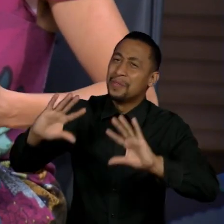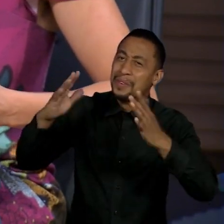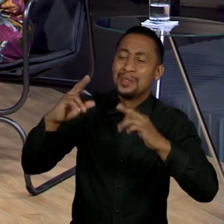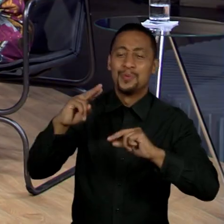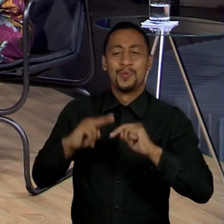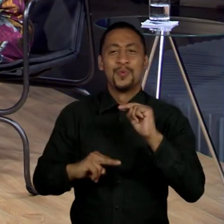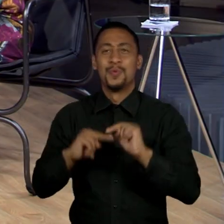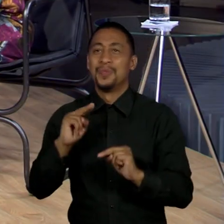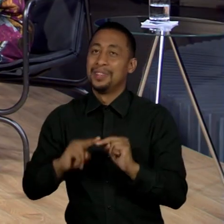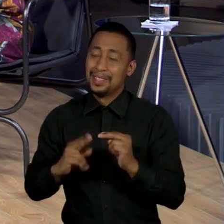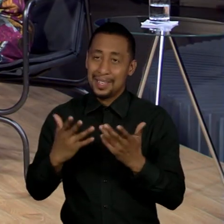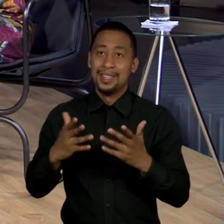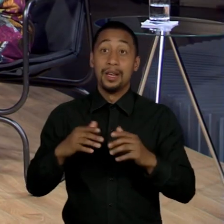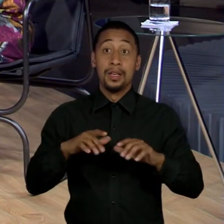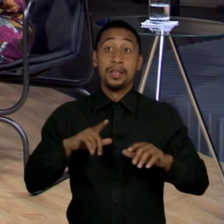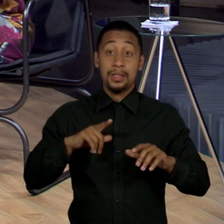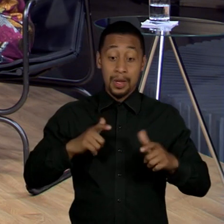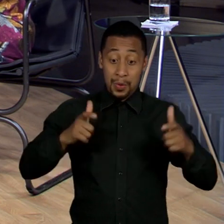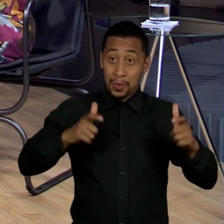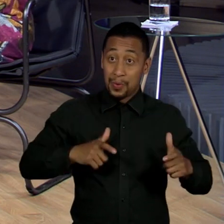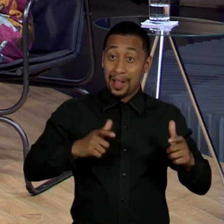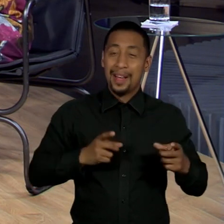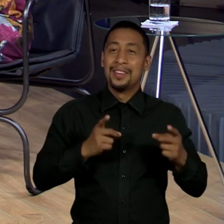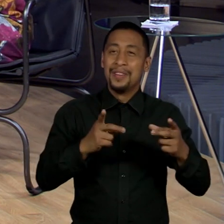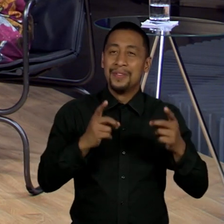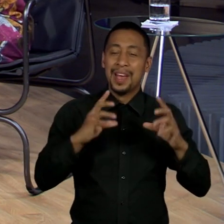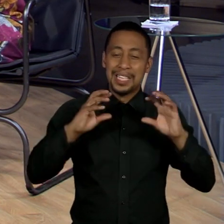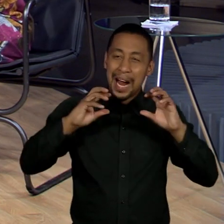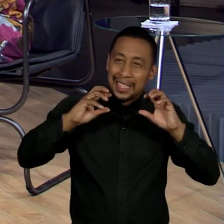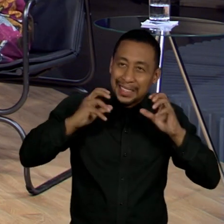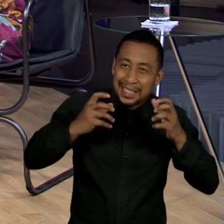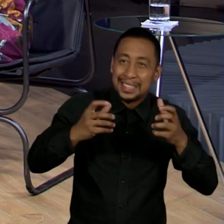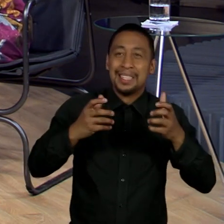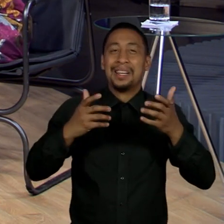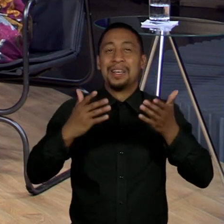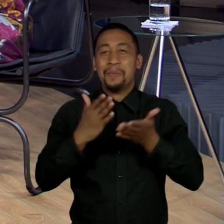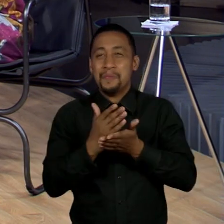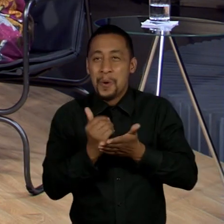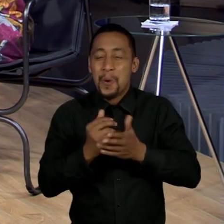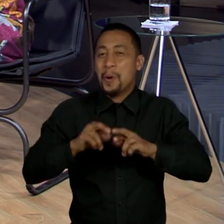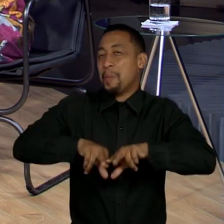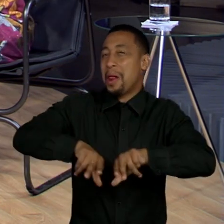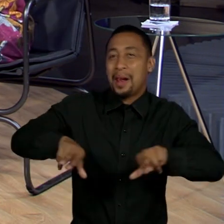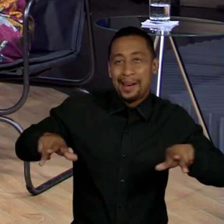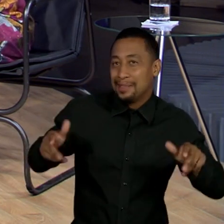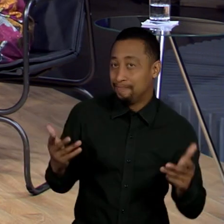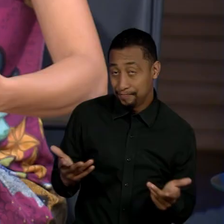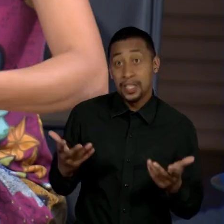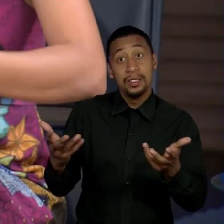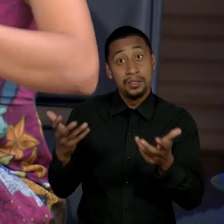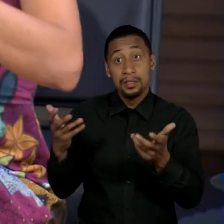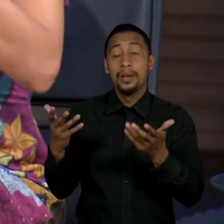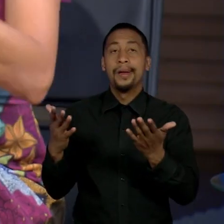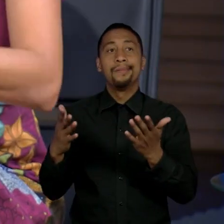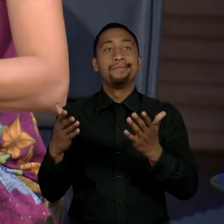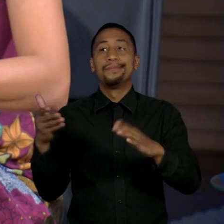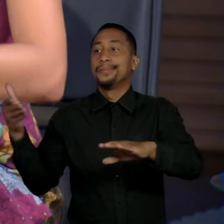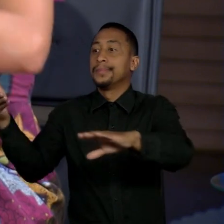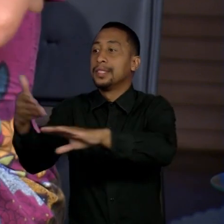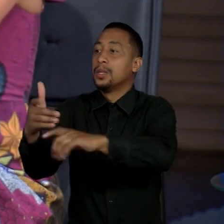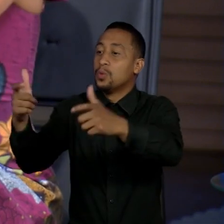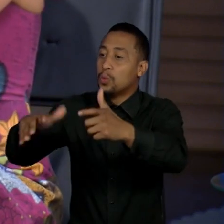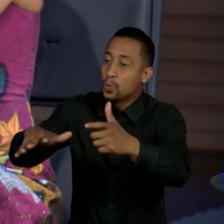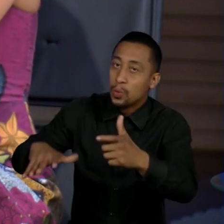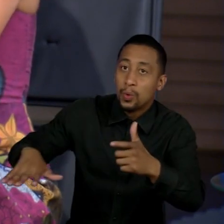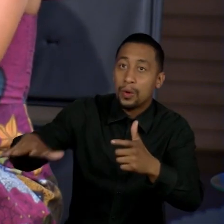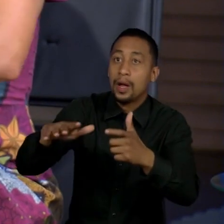vivência mesmo dessa cultura dentro da nossa comunidade, dentro da nossa família, de ir numa casa de show, assistir um forró, de